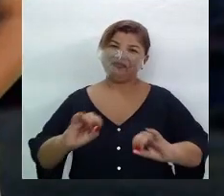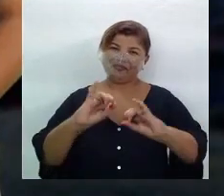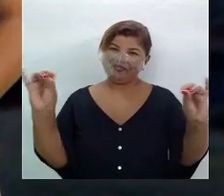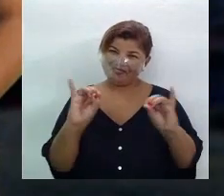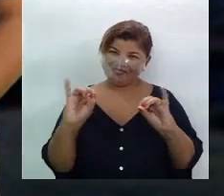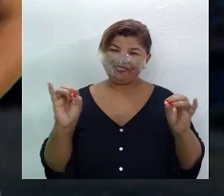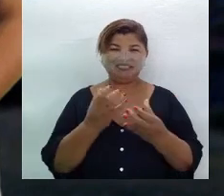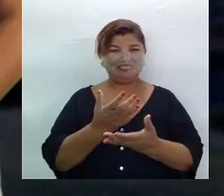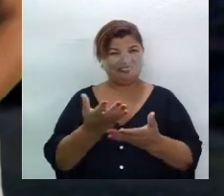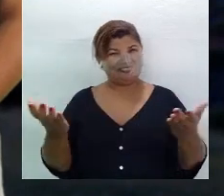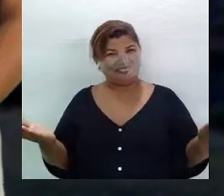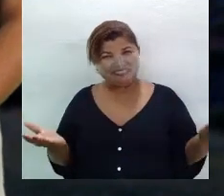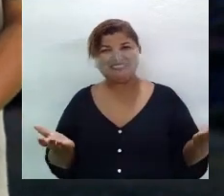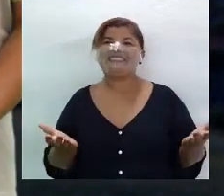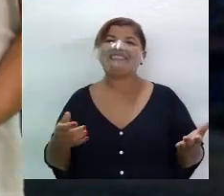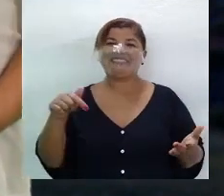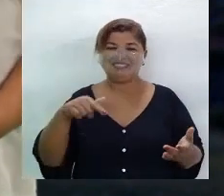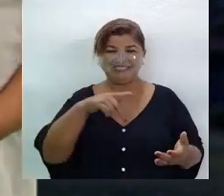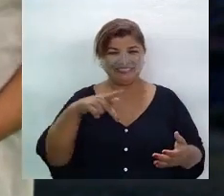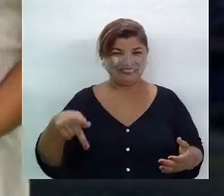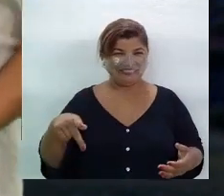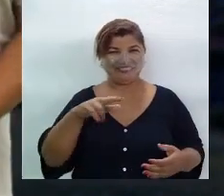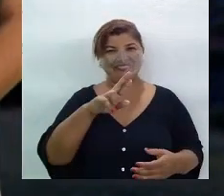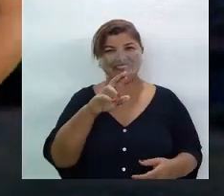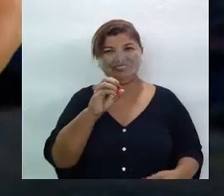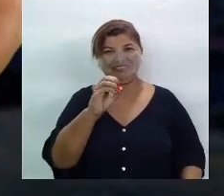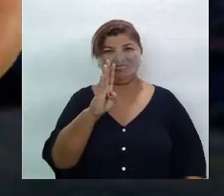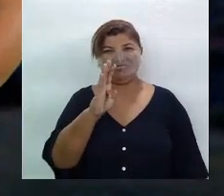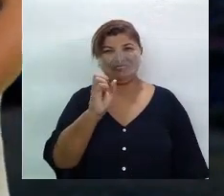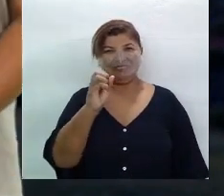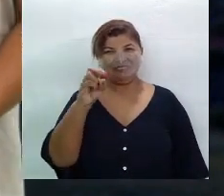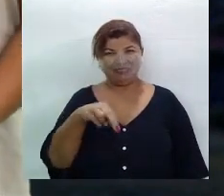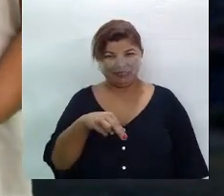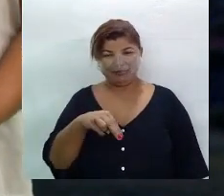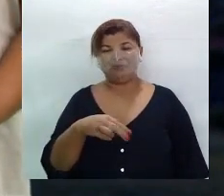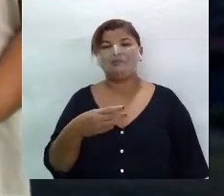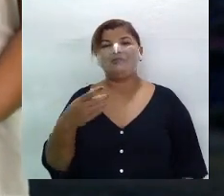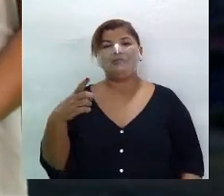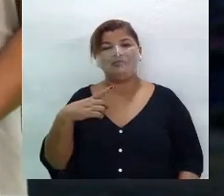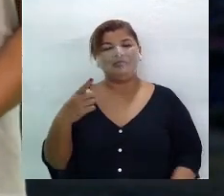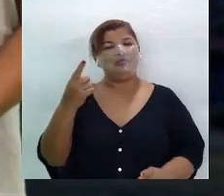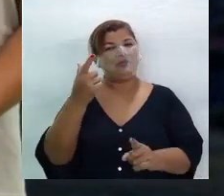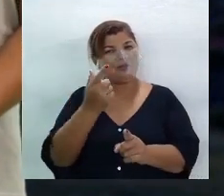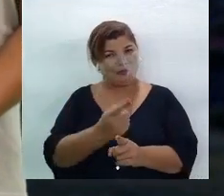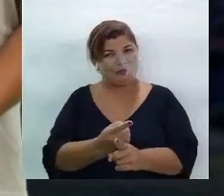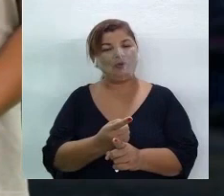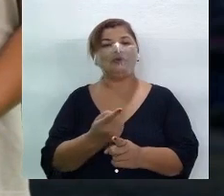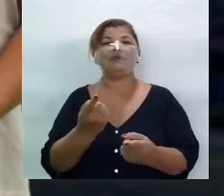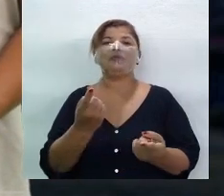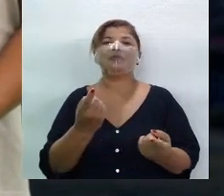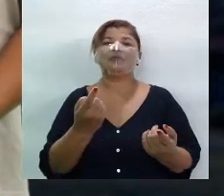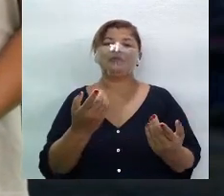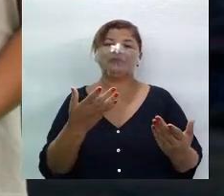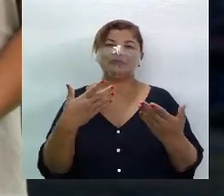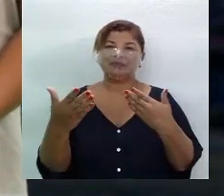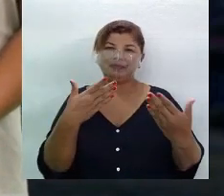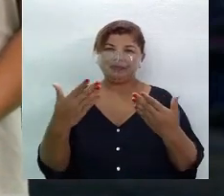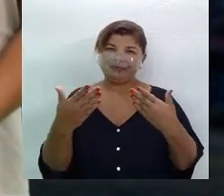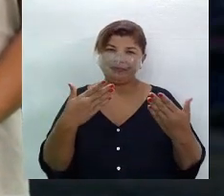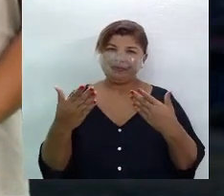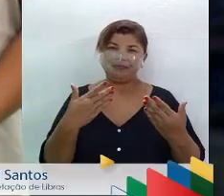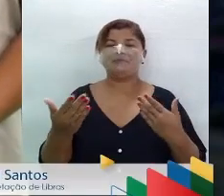Olá, estudantes! Eu sou o professor Robson Anselmo Tavares e hoje nós temos mais um encontro da nossa série Papo